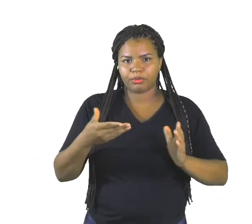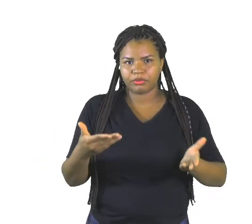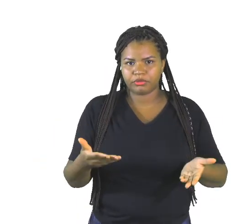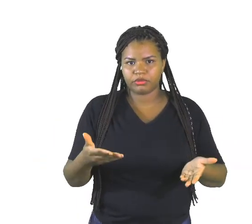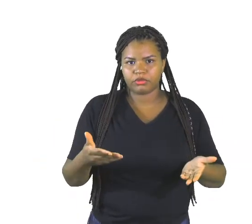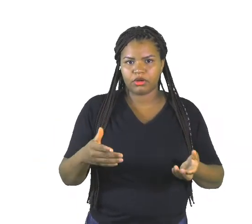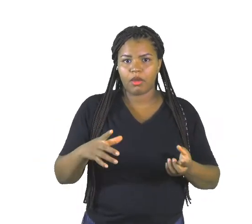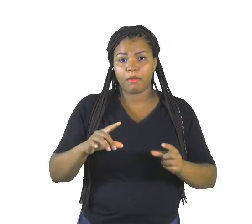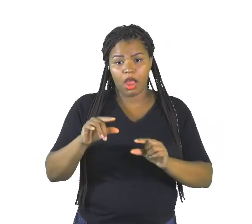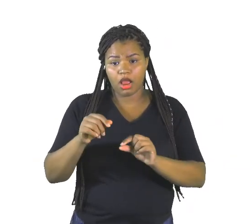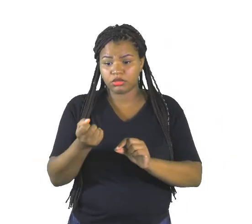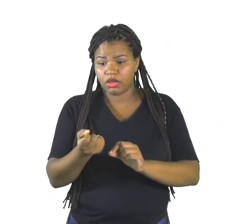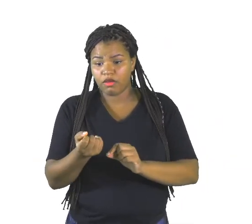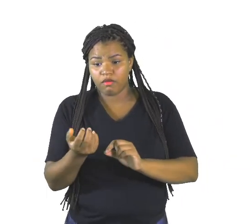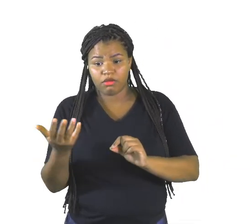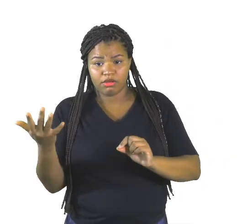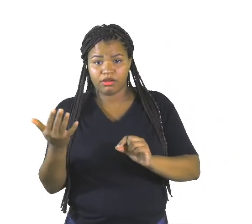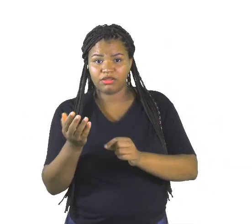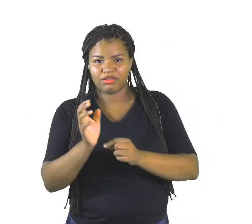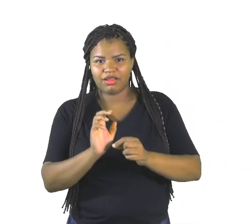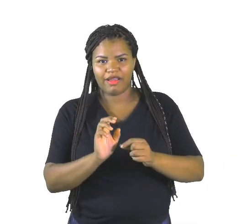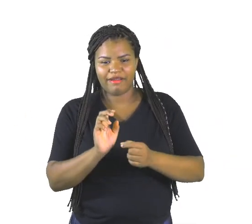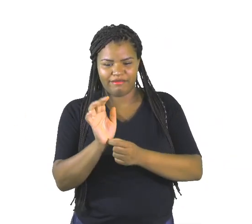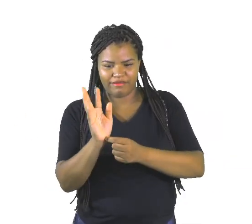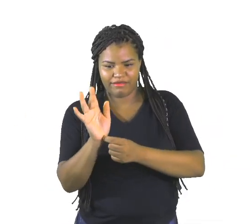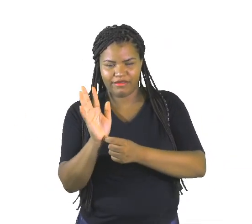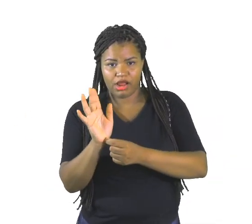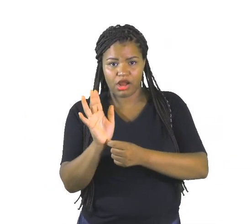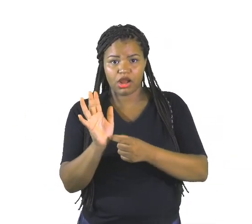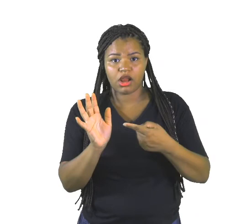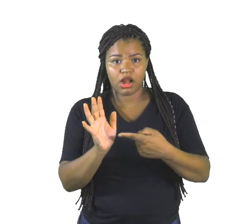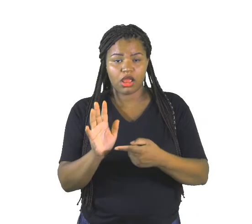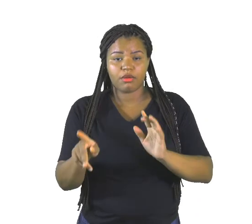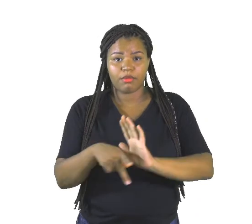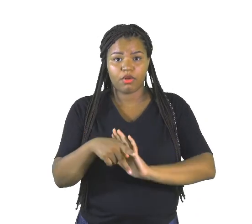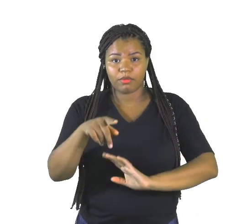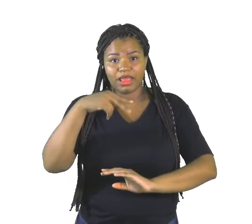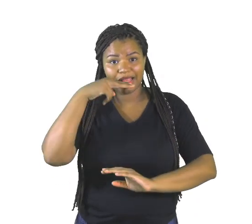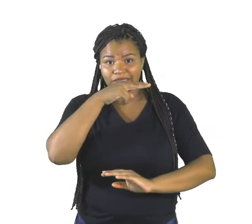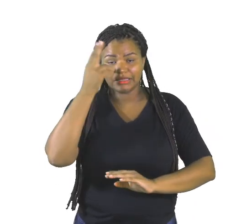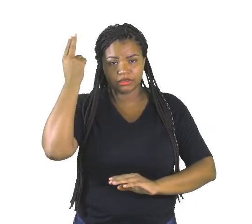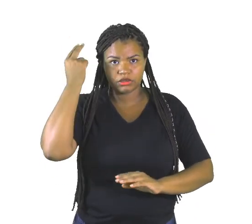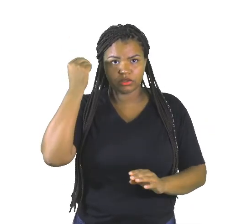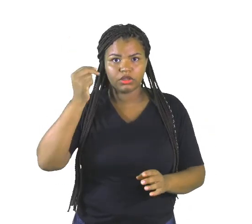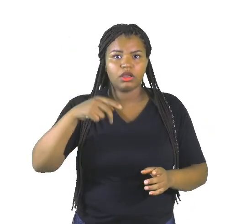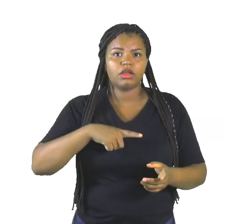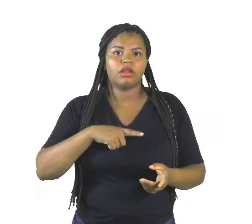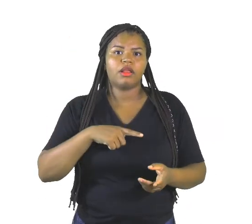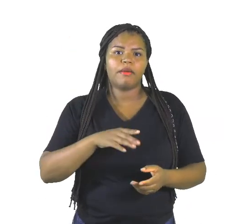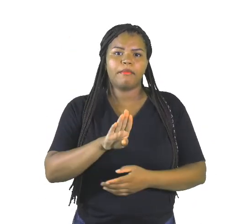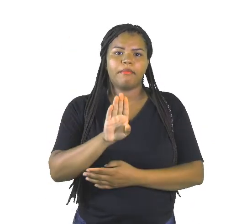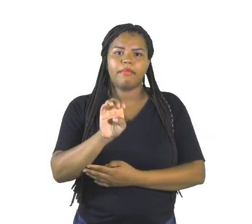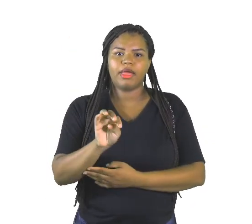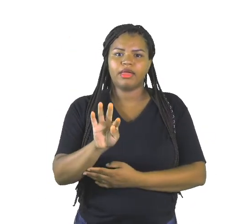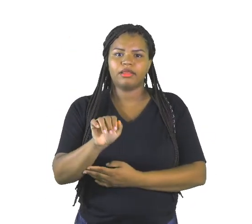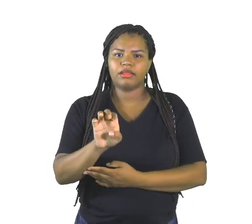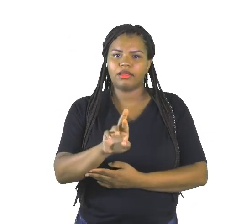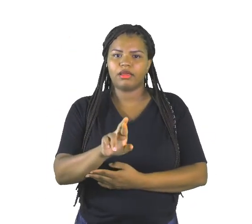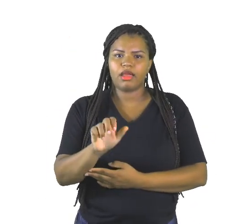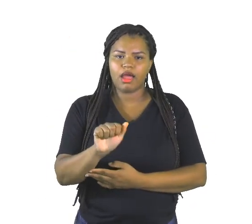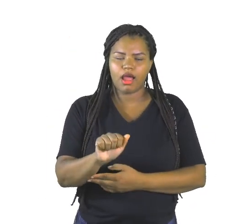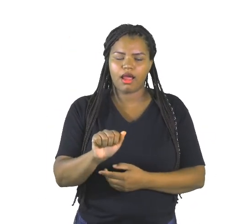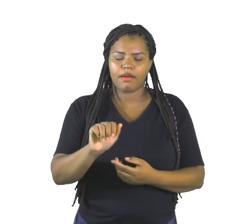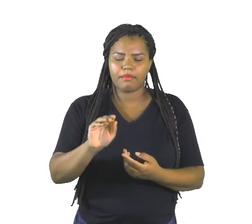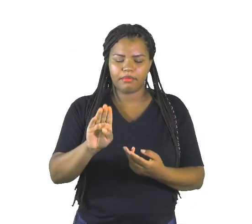também podem ser consumidas. As folhas da cenoura, da beterraba, da batata doce, né, do nabo, couve-flor, da